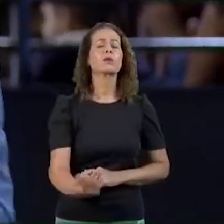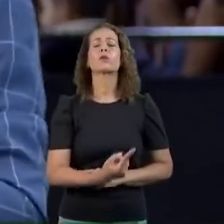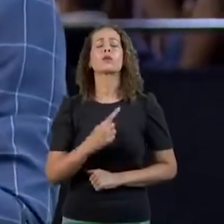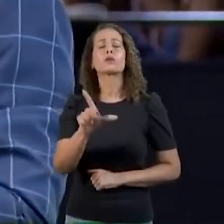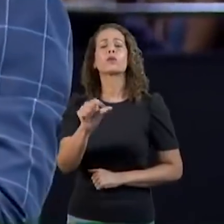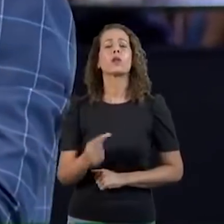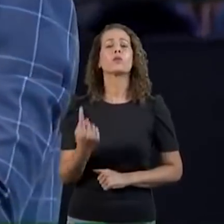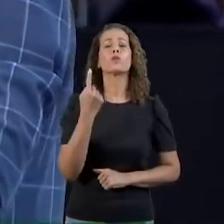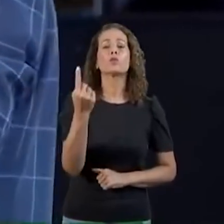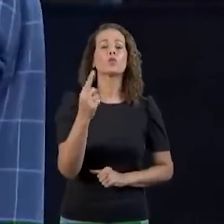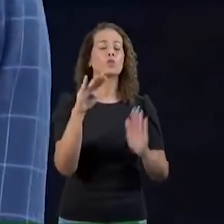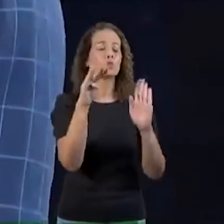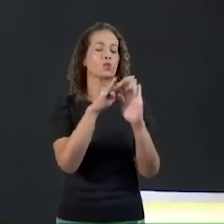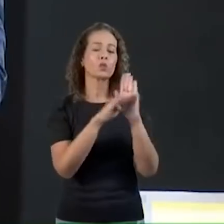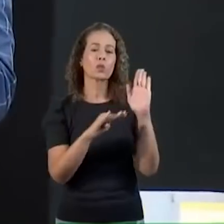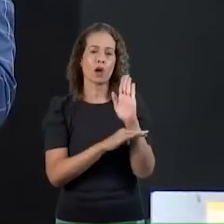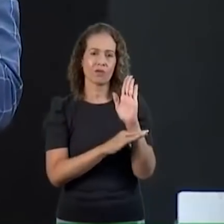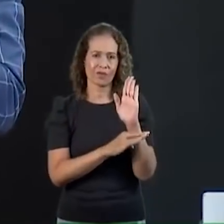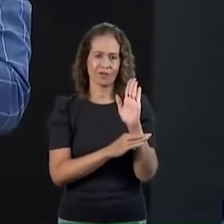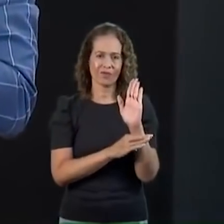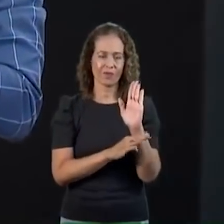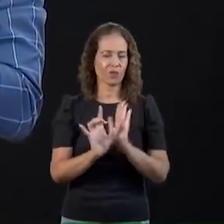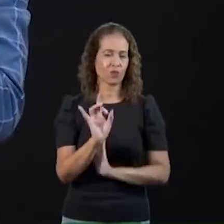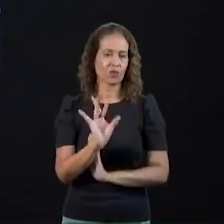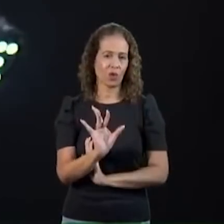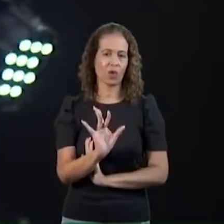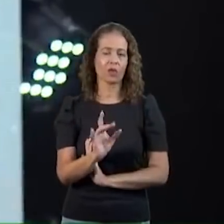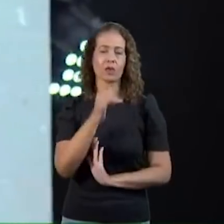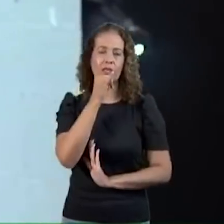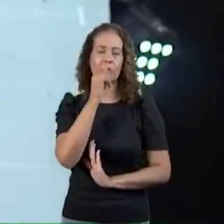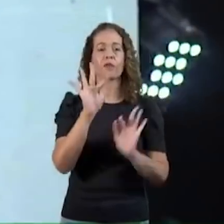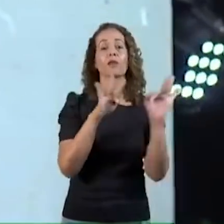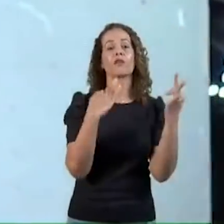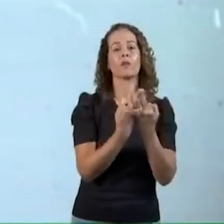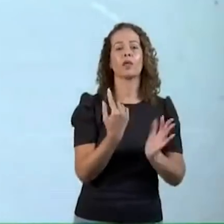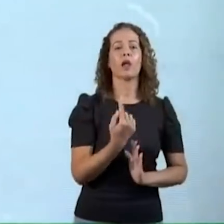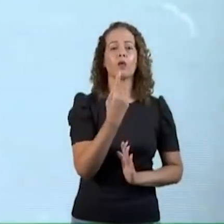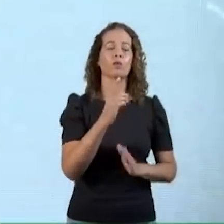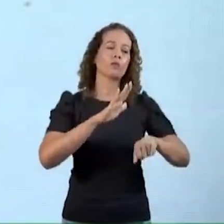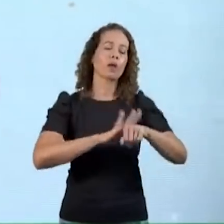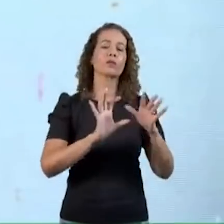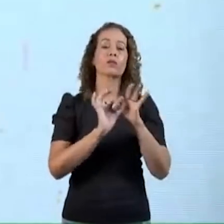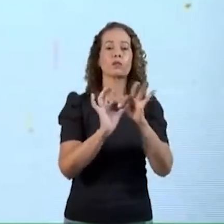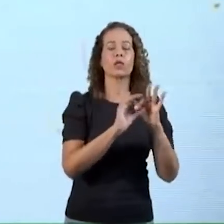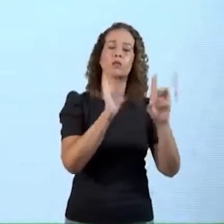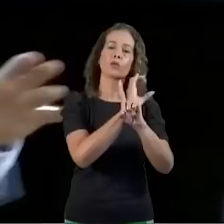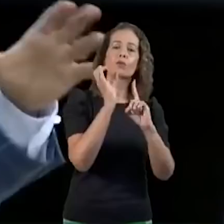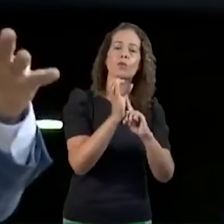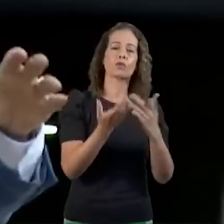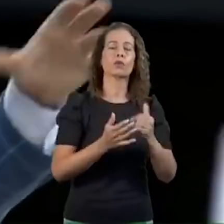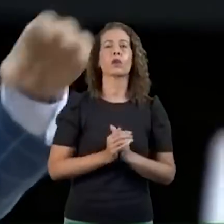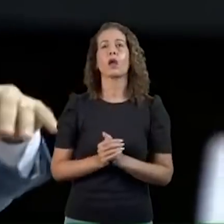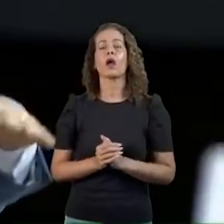só por área. Então, um alvo na família, sermos mais unidos, fazer o culto no lar.